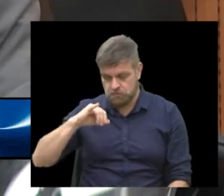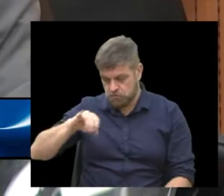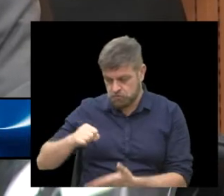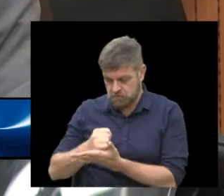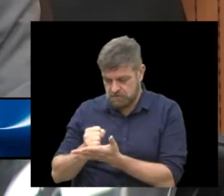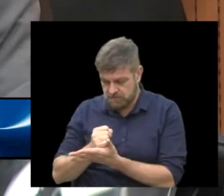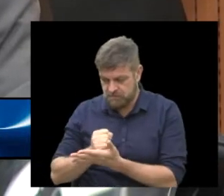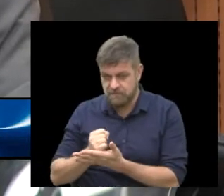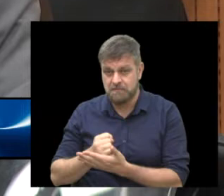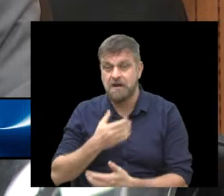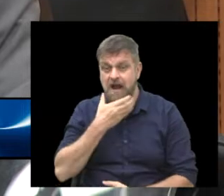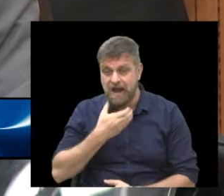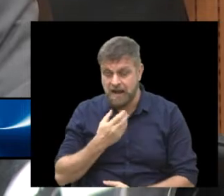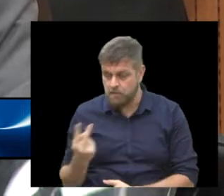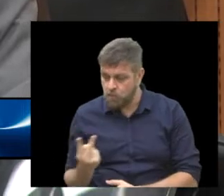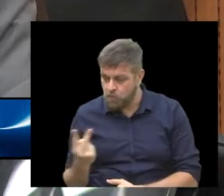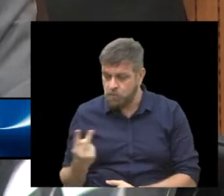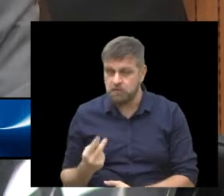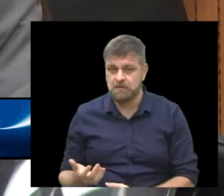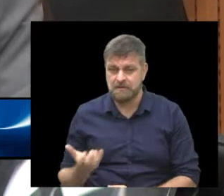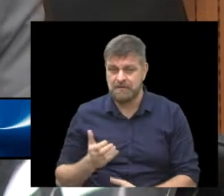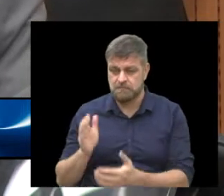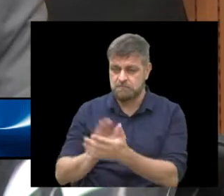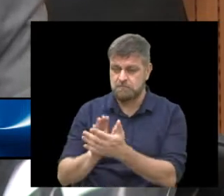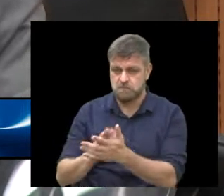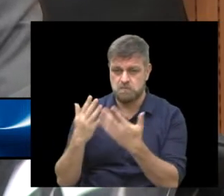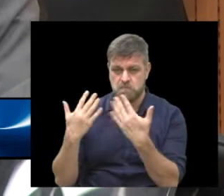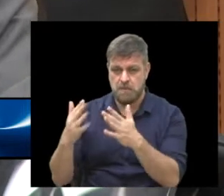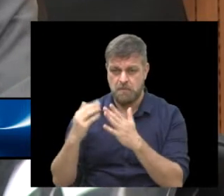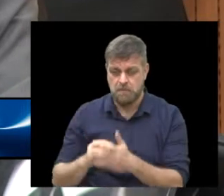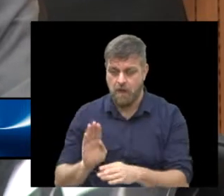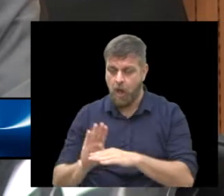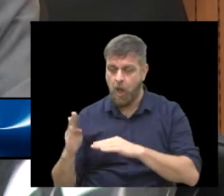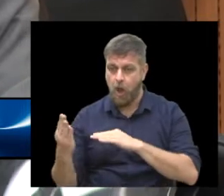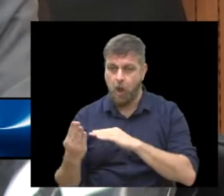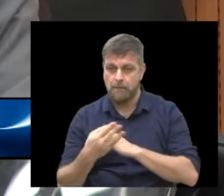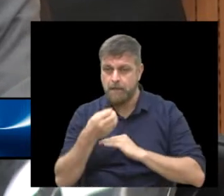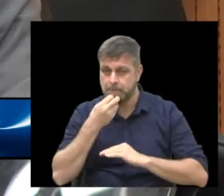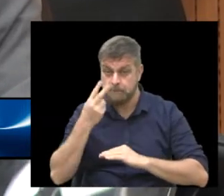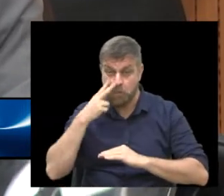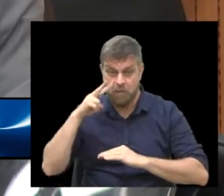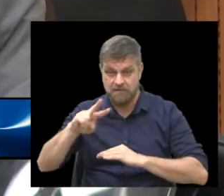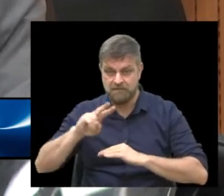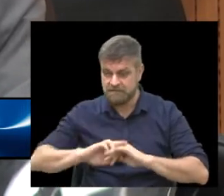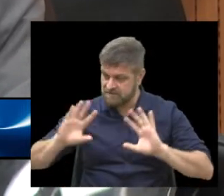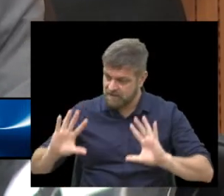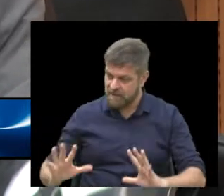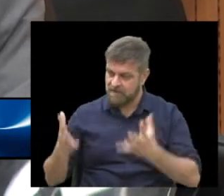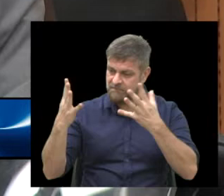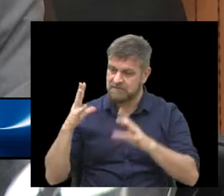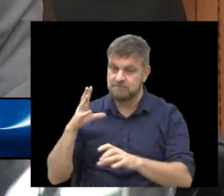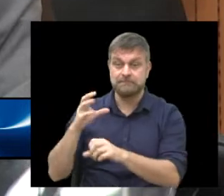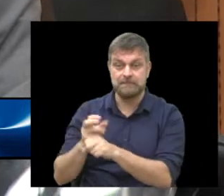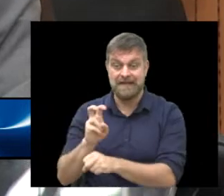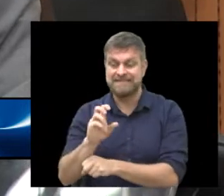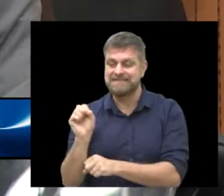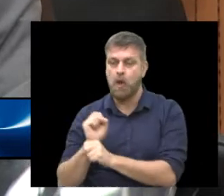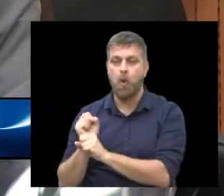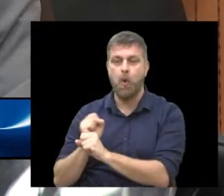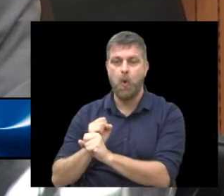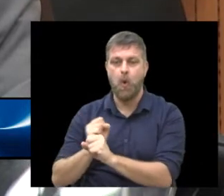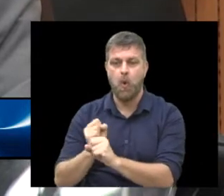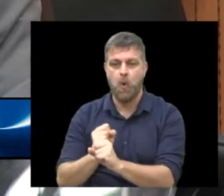Farmácia e Carmo Luiz, requerendo votos de aplauso para o bairro da Vila Boa Vista pelo seu aniversário de 50 anos de fundação.